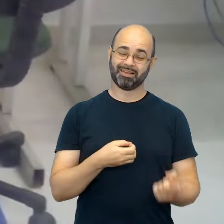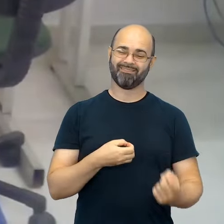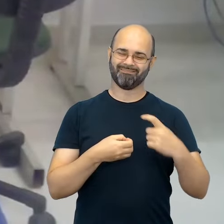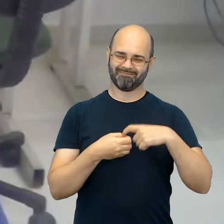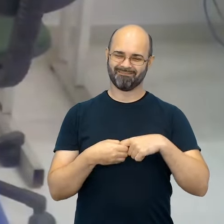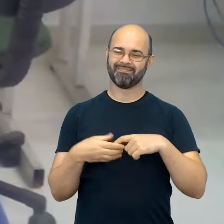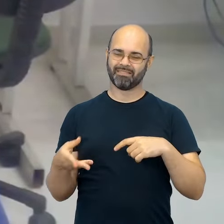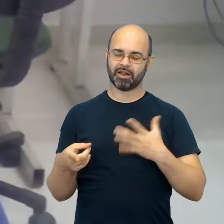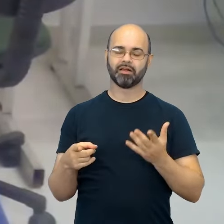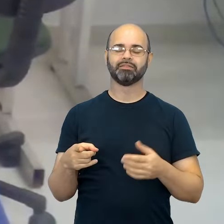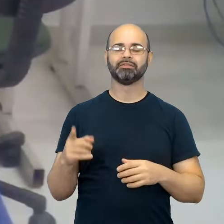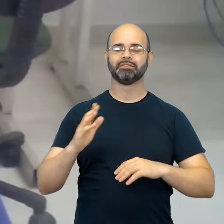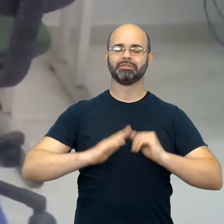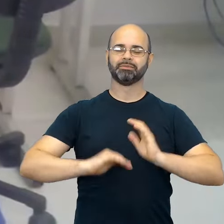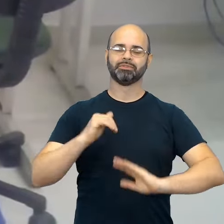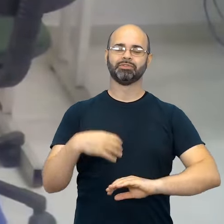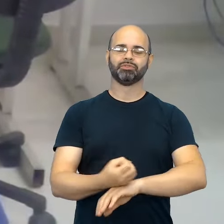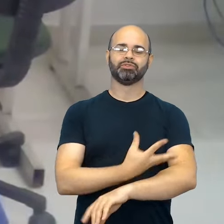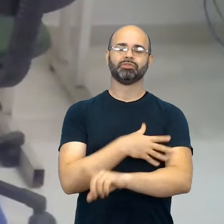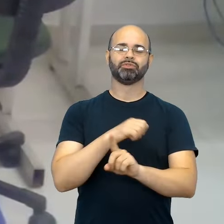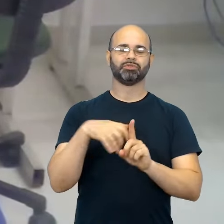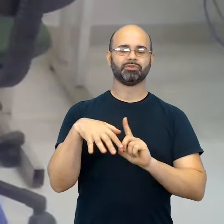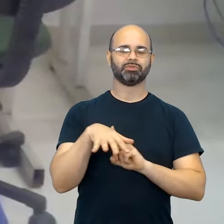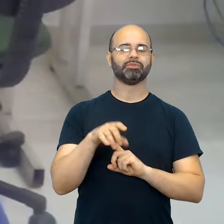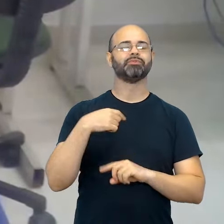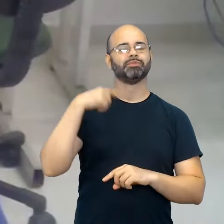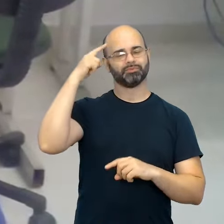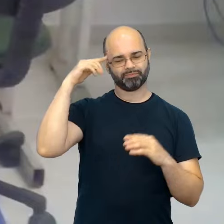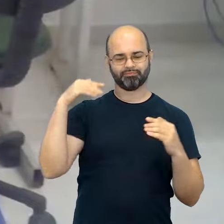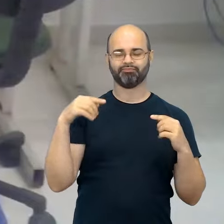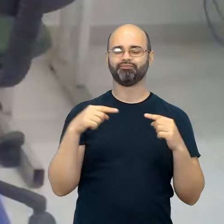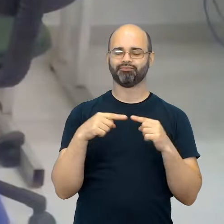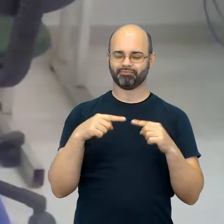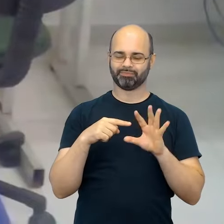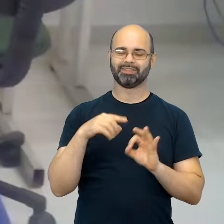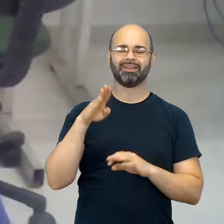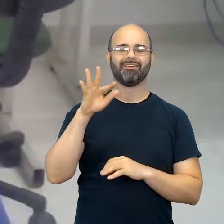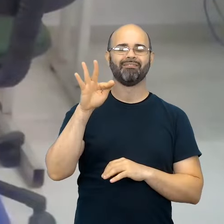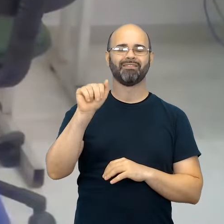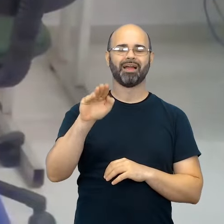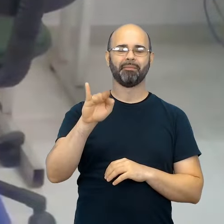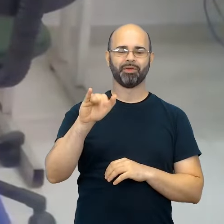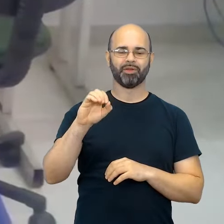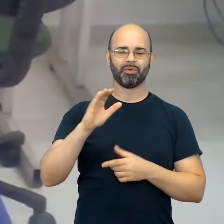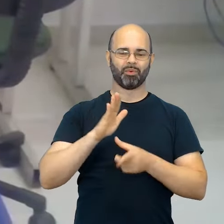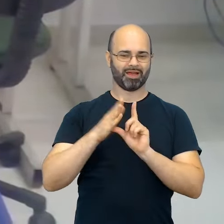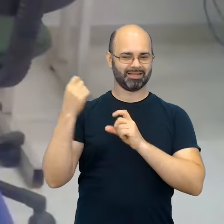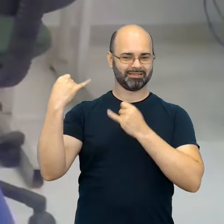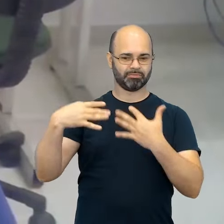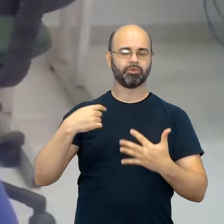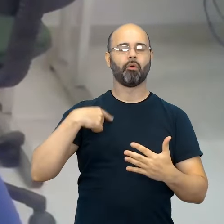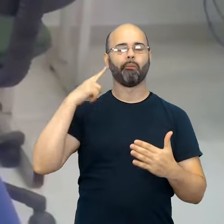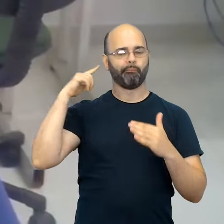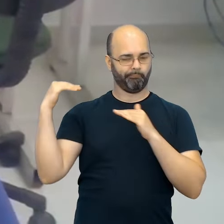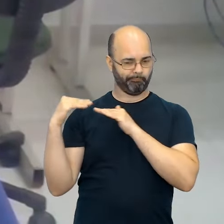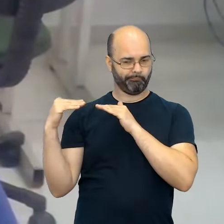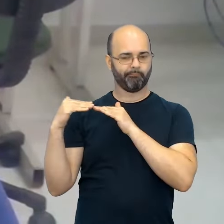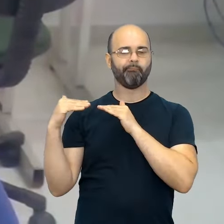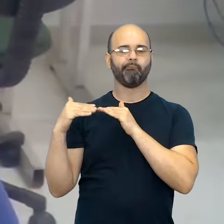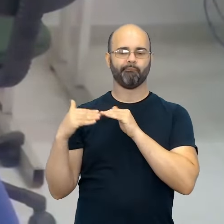habilidades socioemocionais. Concordo com tudo que o Fábio falou. A gente precisa também, né?